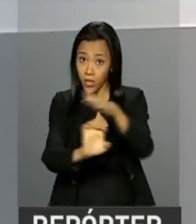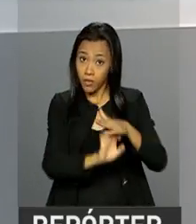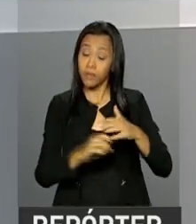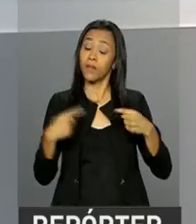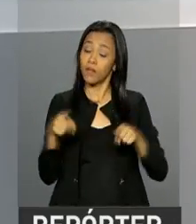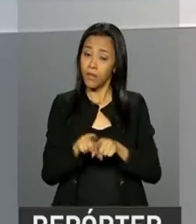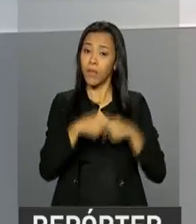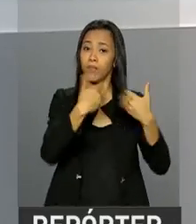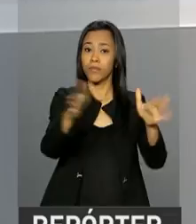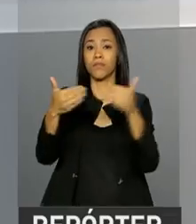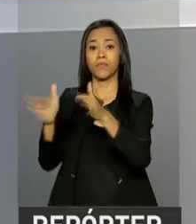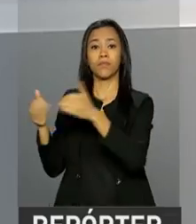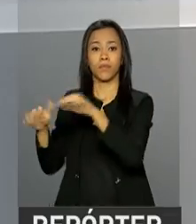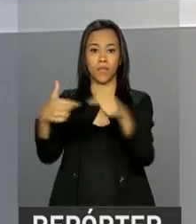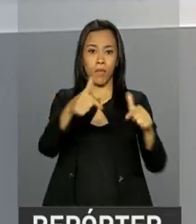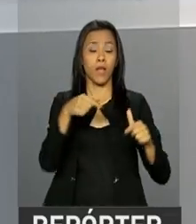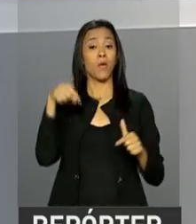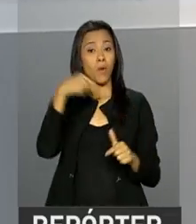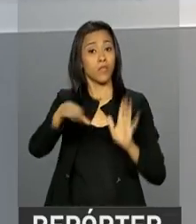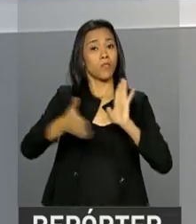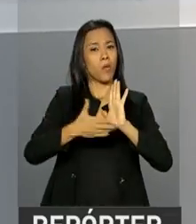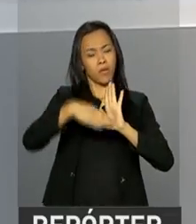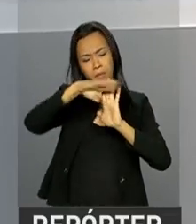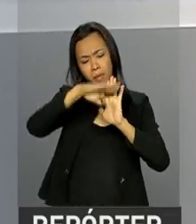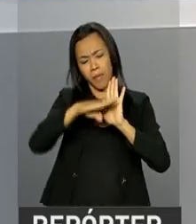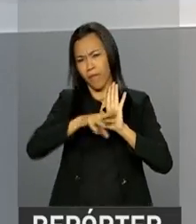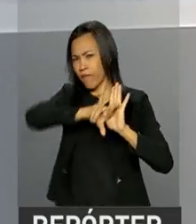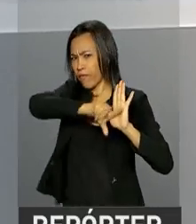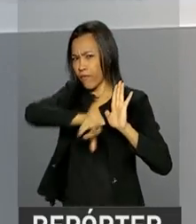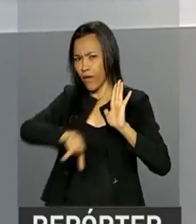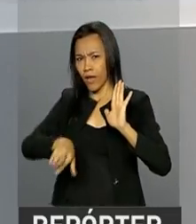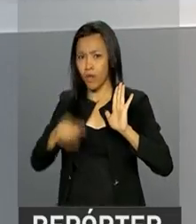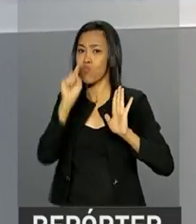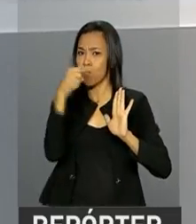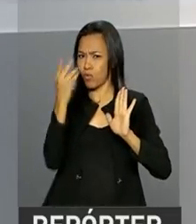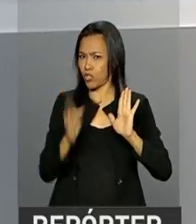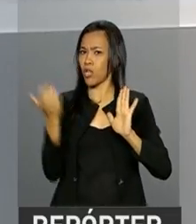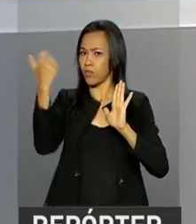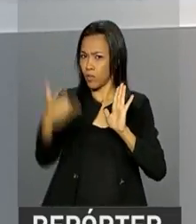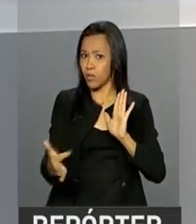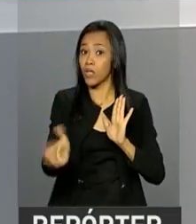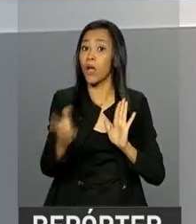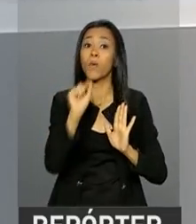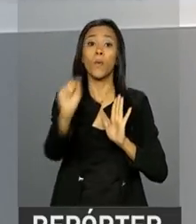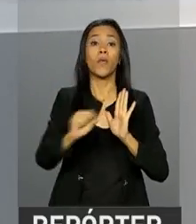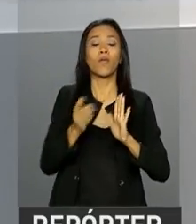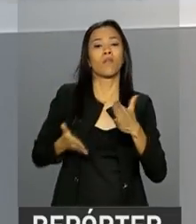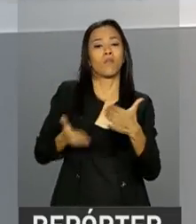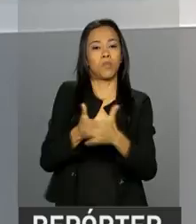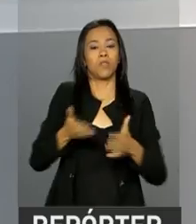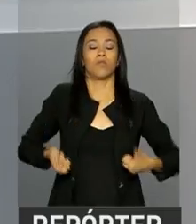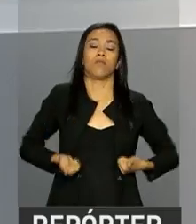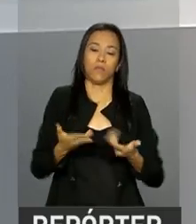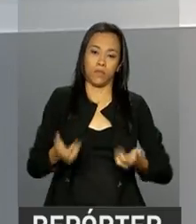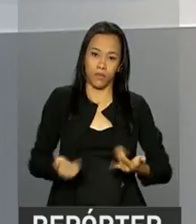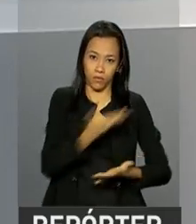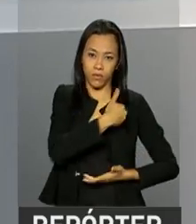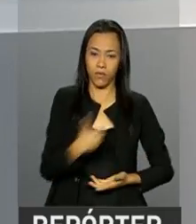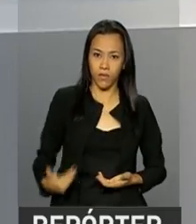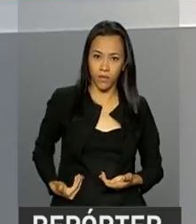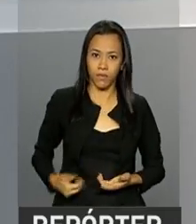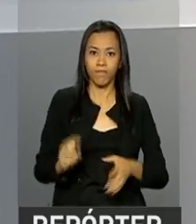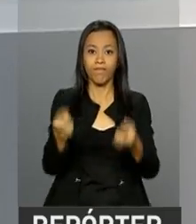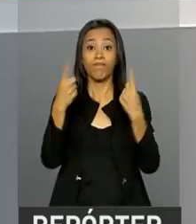empregos com essas metas foram implantadas para as medidas uma delas como a gente já mencionou aqui é a que estabelece um limite para os gastos